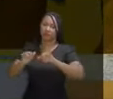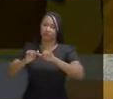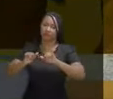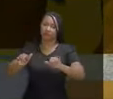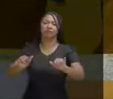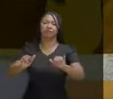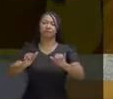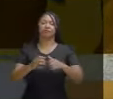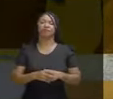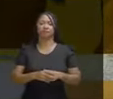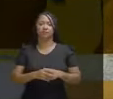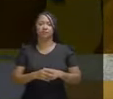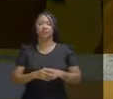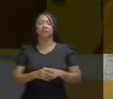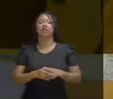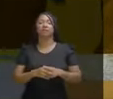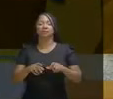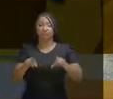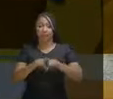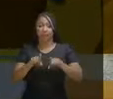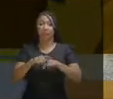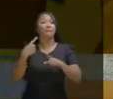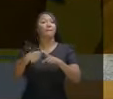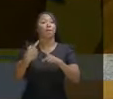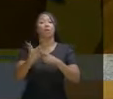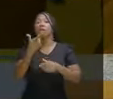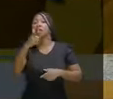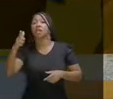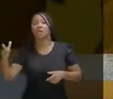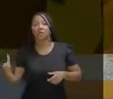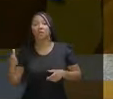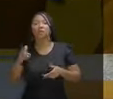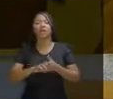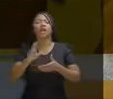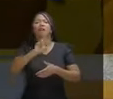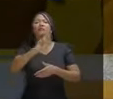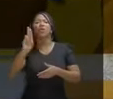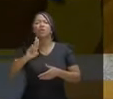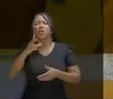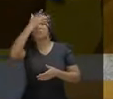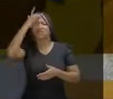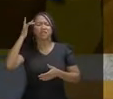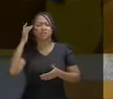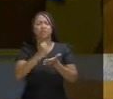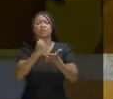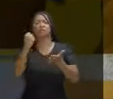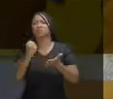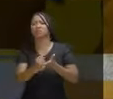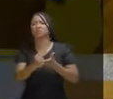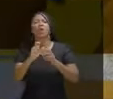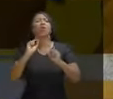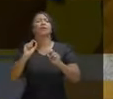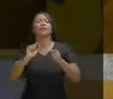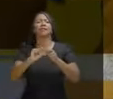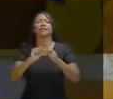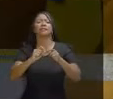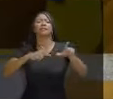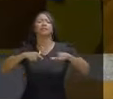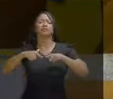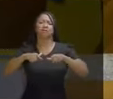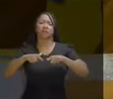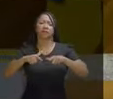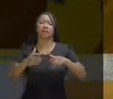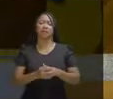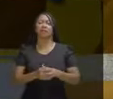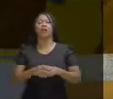de Campanha. Sobretudo porque não houve indicação das pessoas subcontratadas, nem das atividades envolvidas por